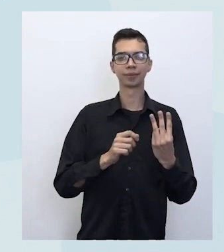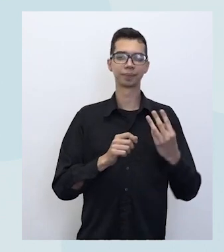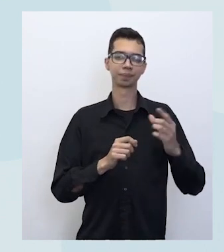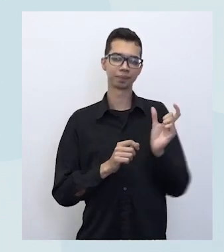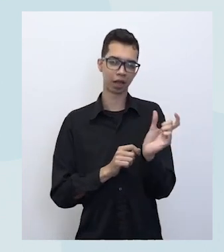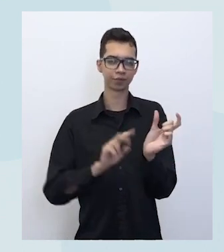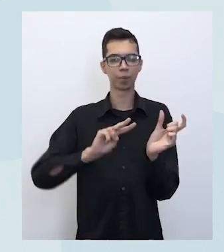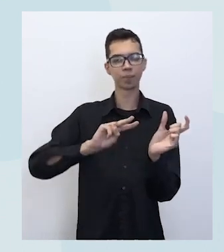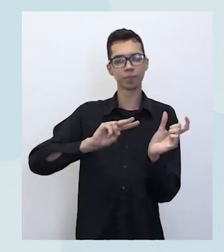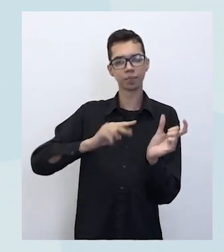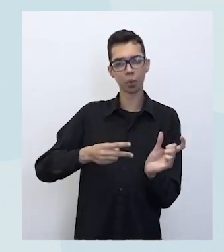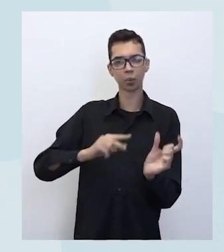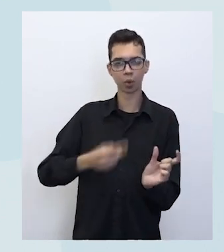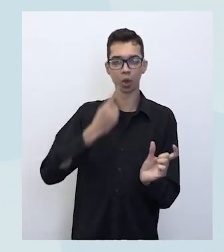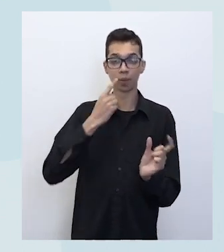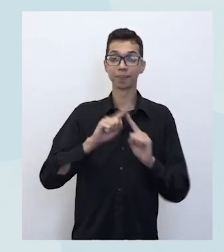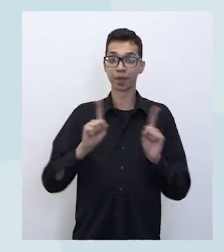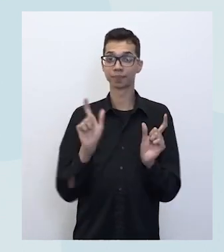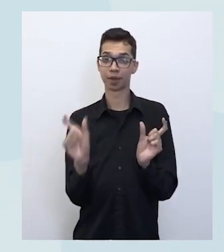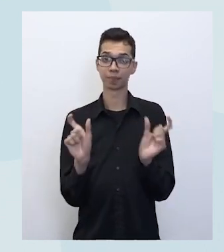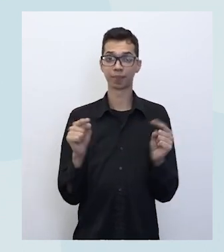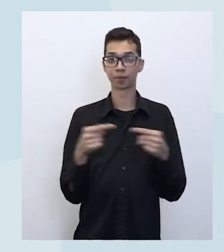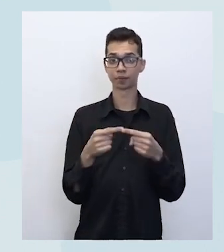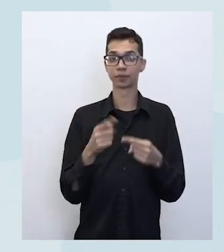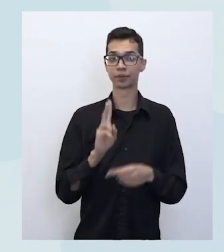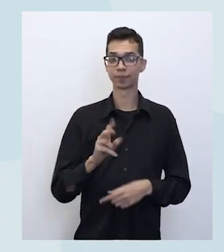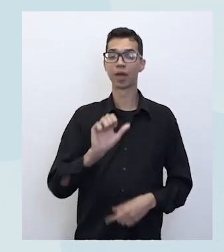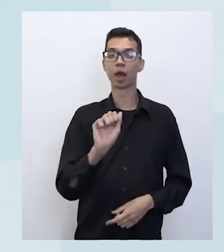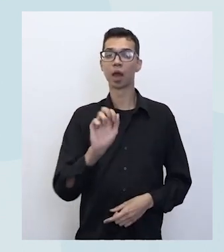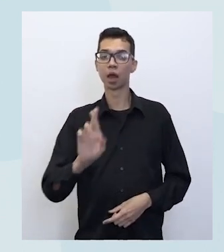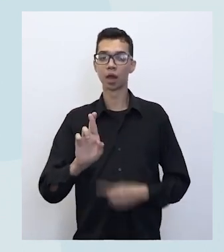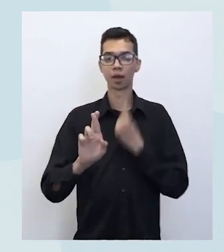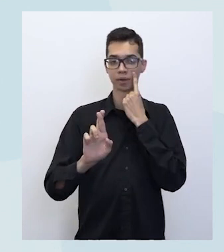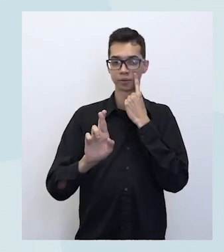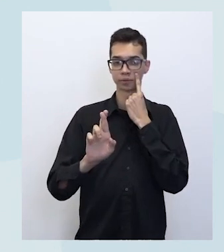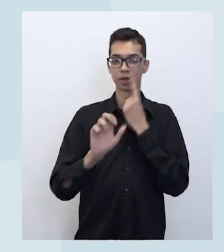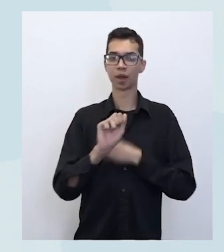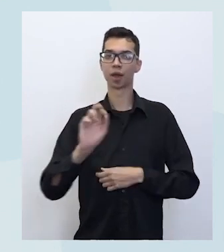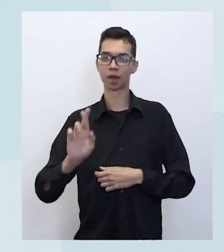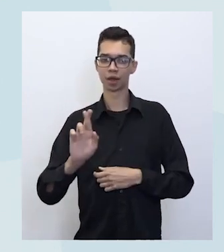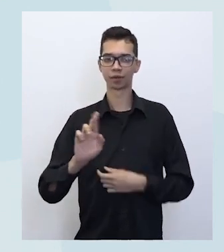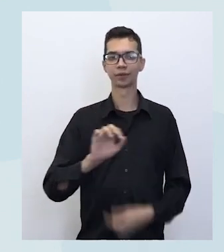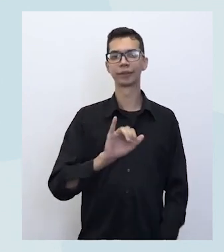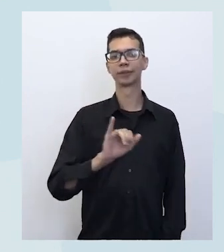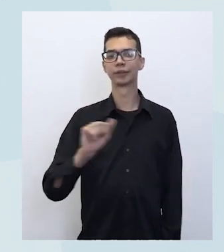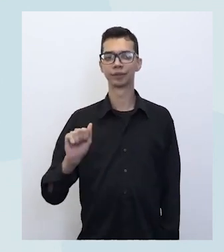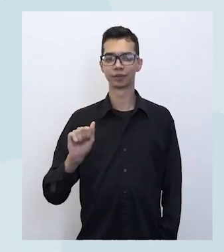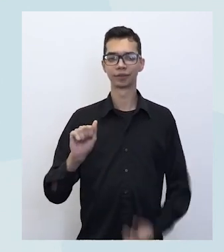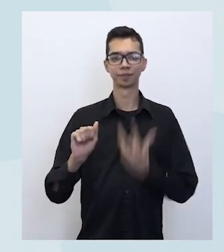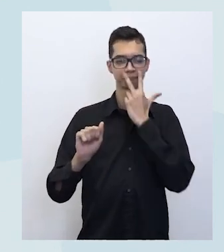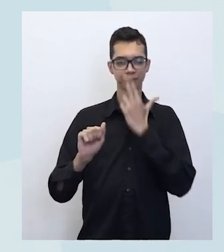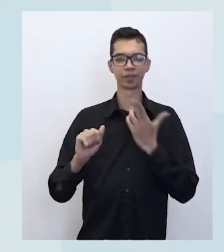seja, sempre seguindo o mesmo. Ar, on e ei, né? Ou seja, é um trabalho feito, né, para